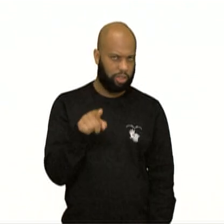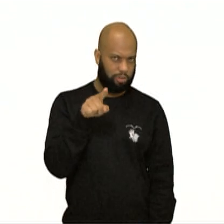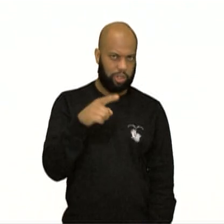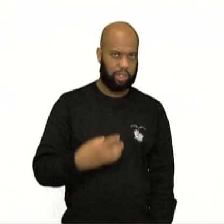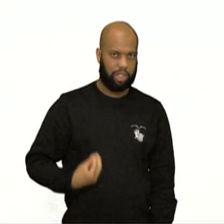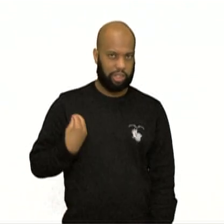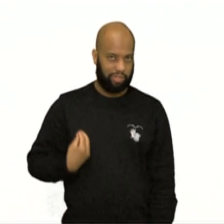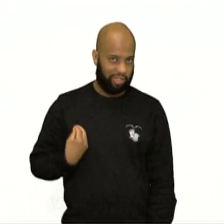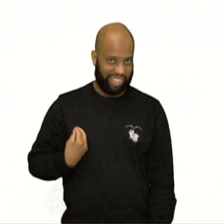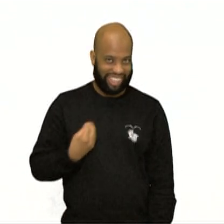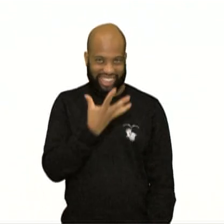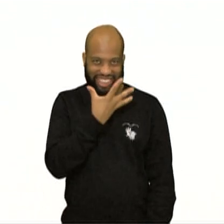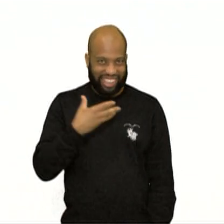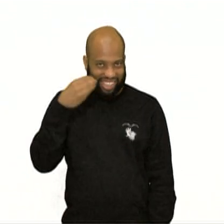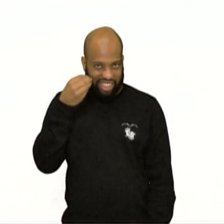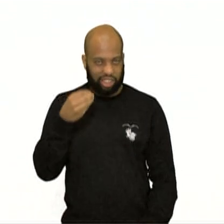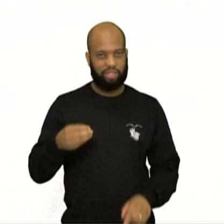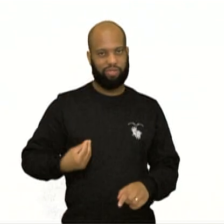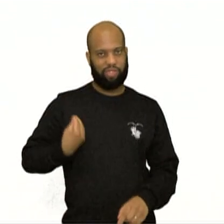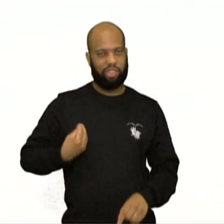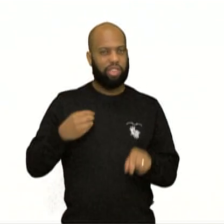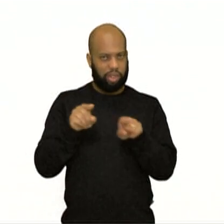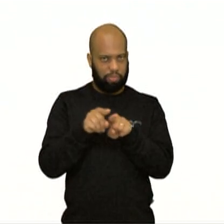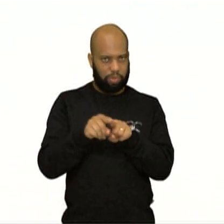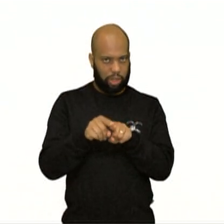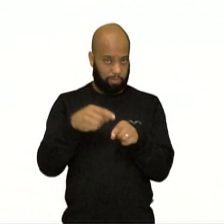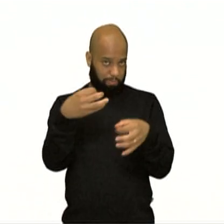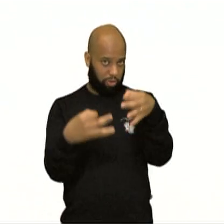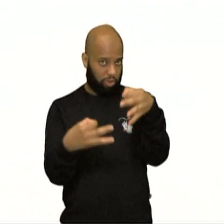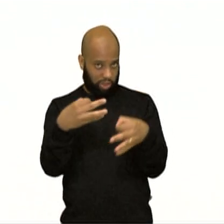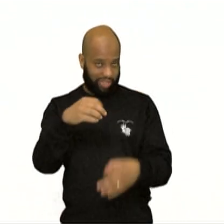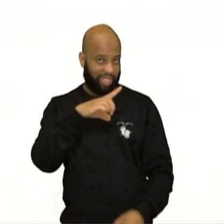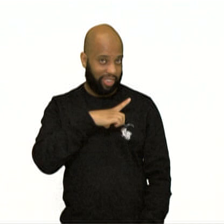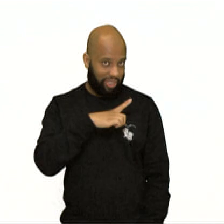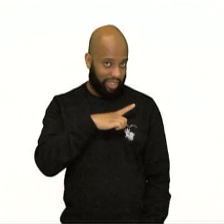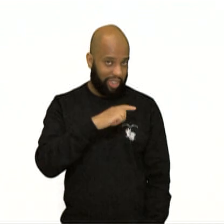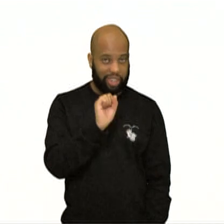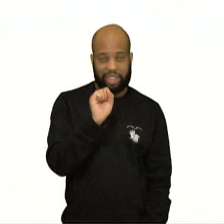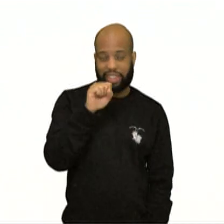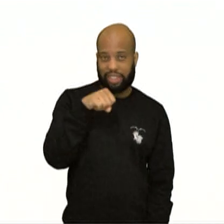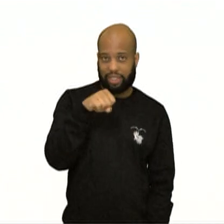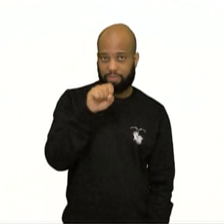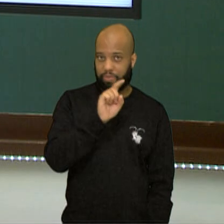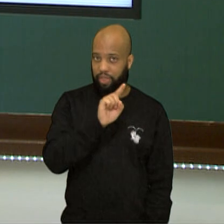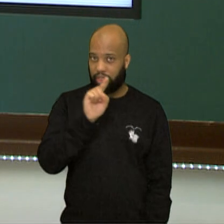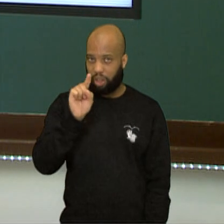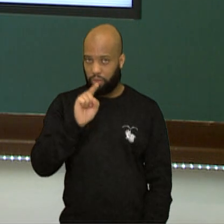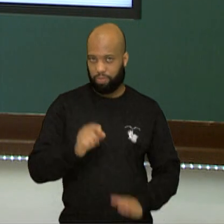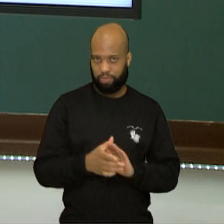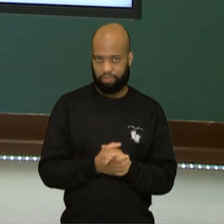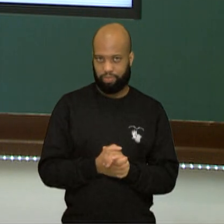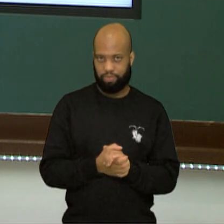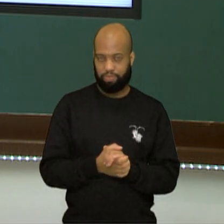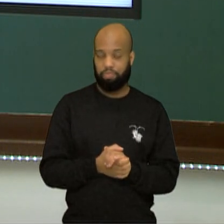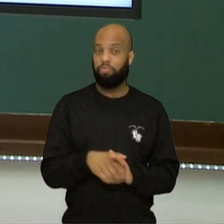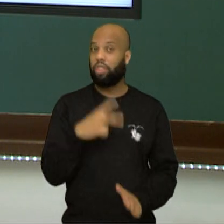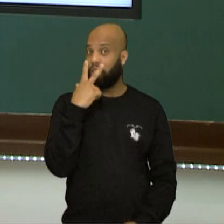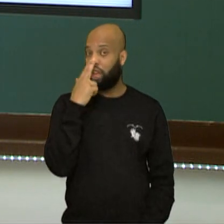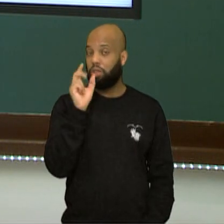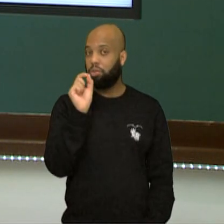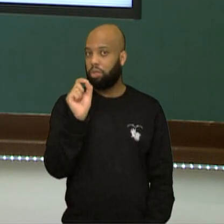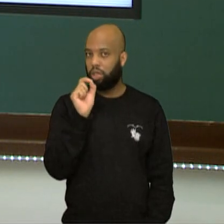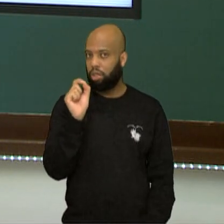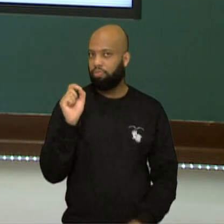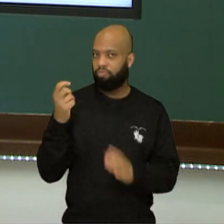que o Natan está vivendo, é justa? Você considera a sociedade justa?